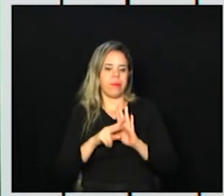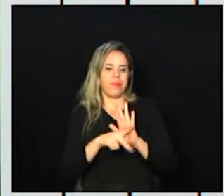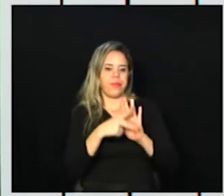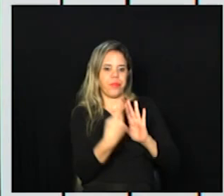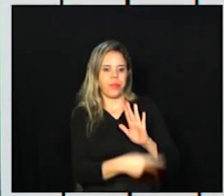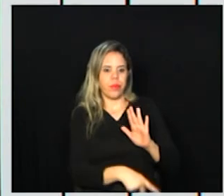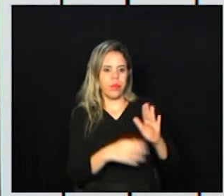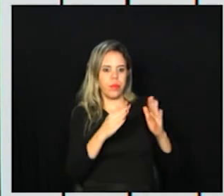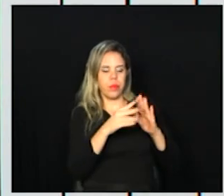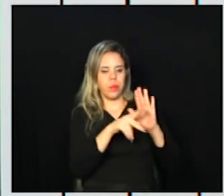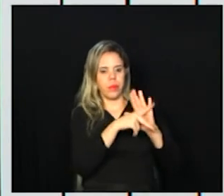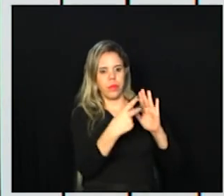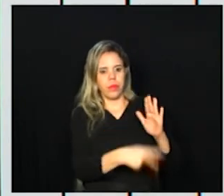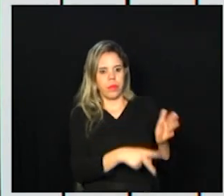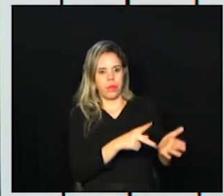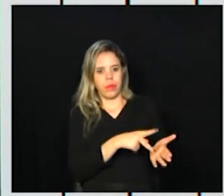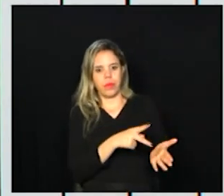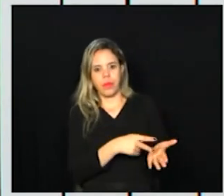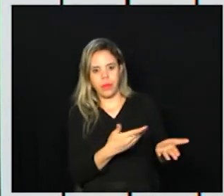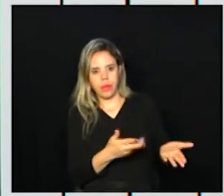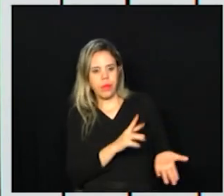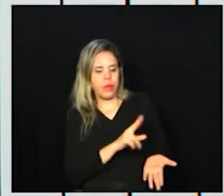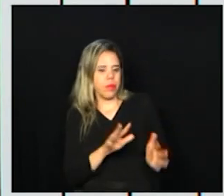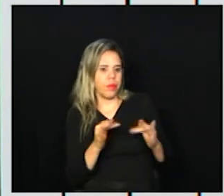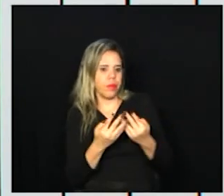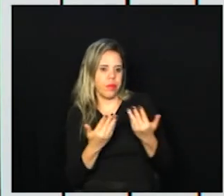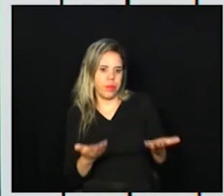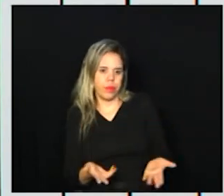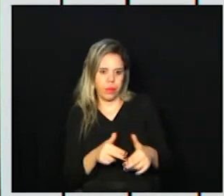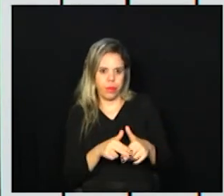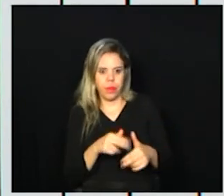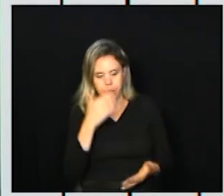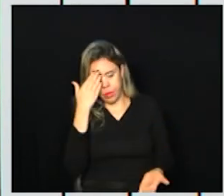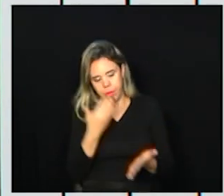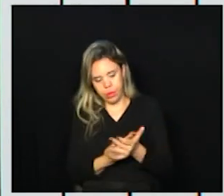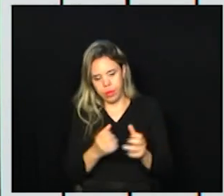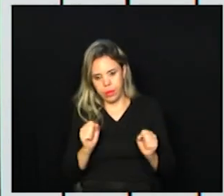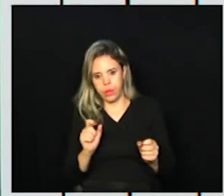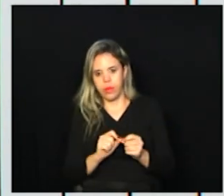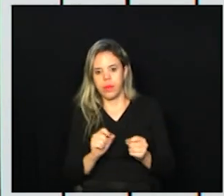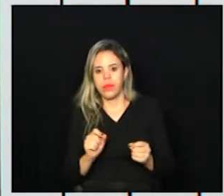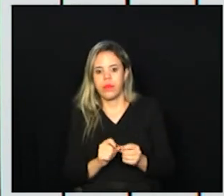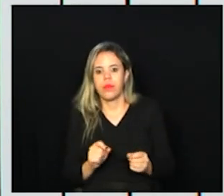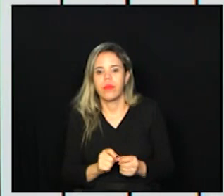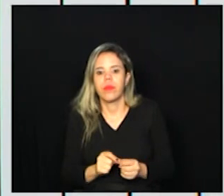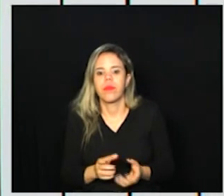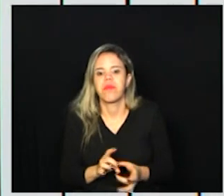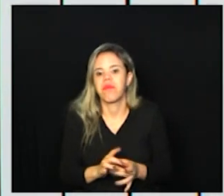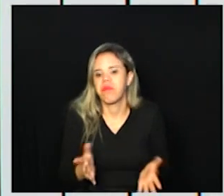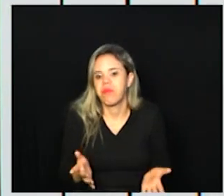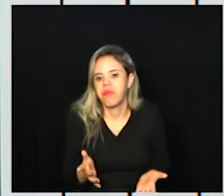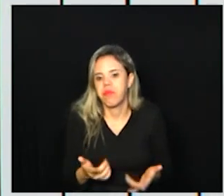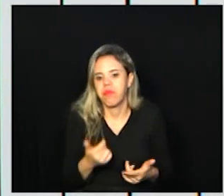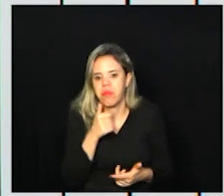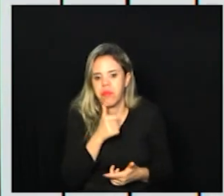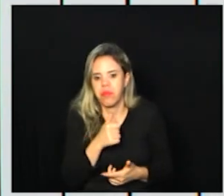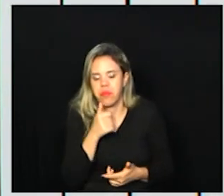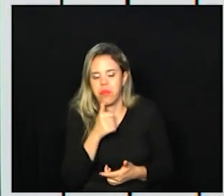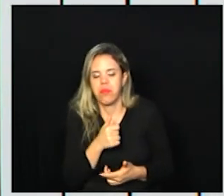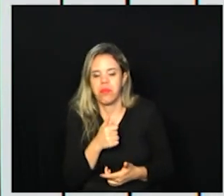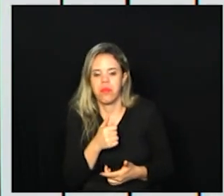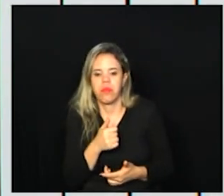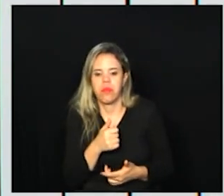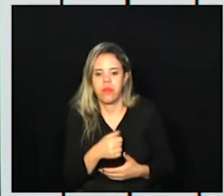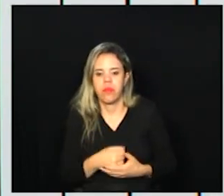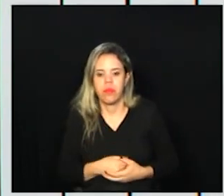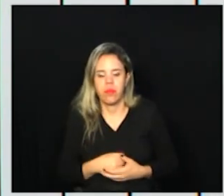da casa que é dele, na verdade, não da família, por isso que ele acredita que possa fazer o que ele faz com muitas das mulheres. E no caso das